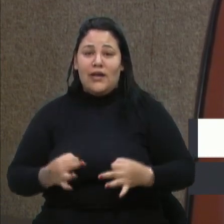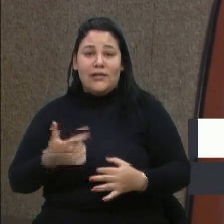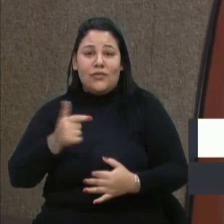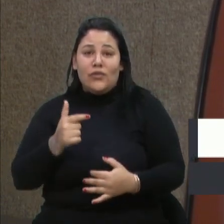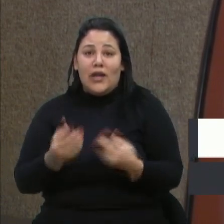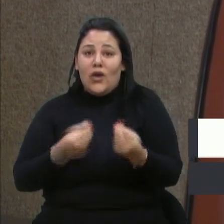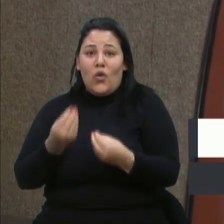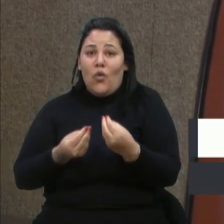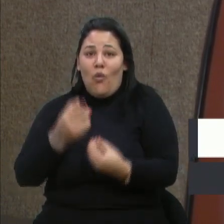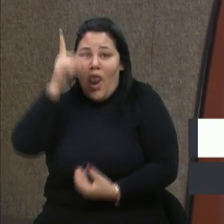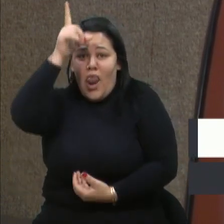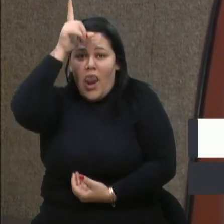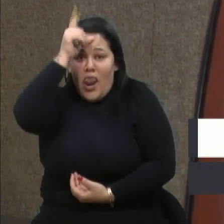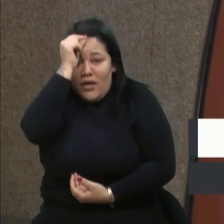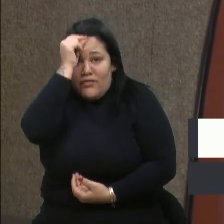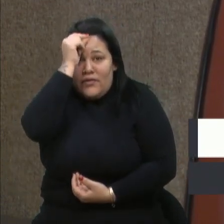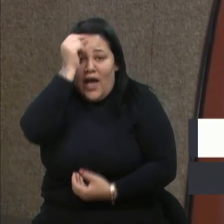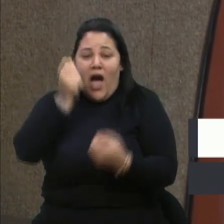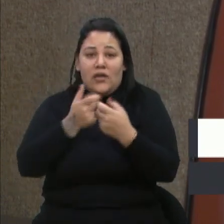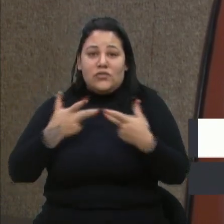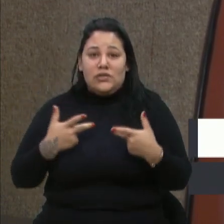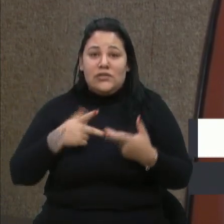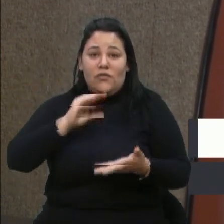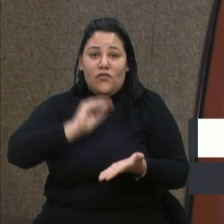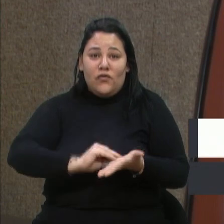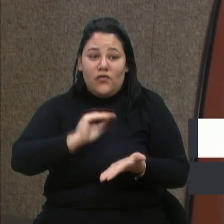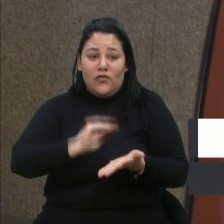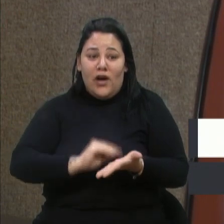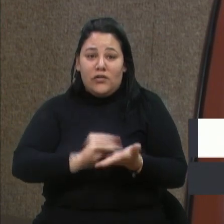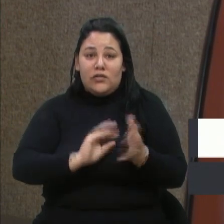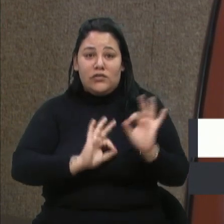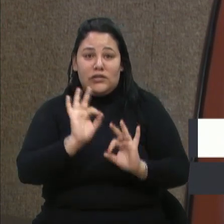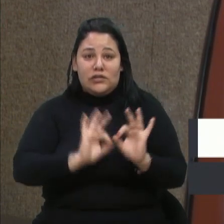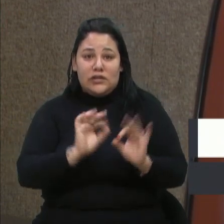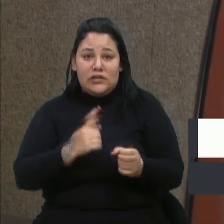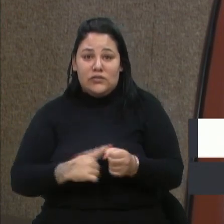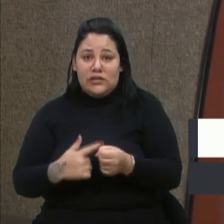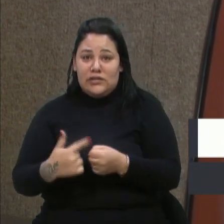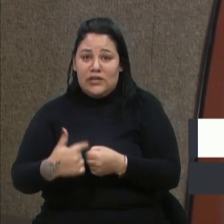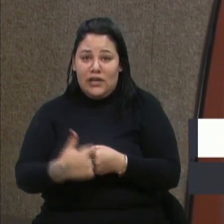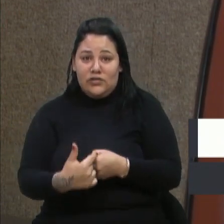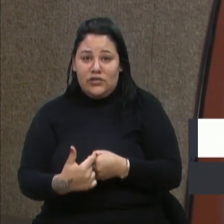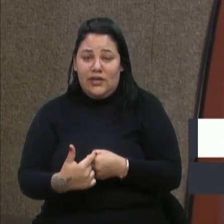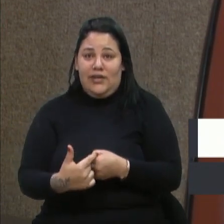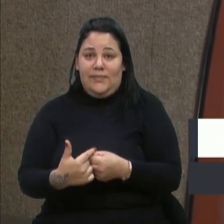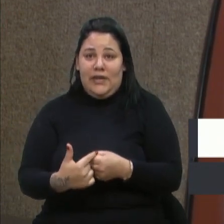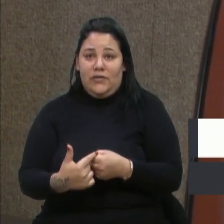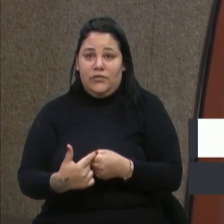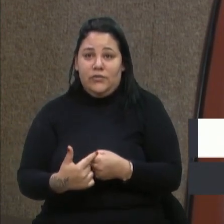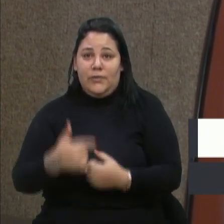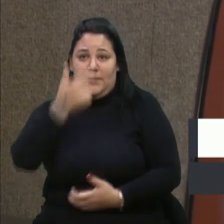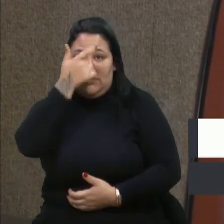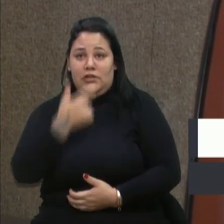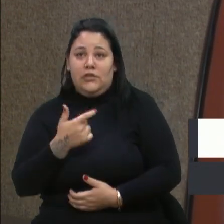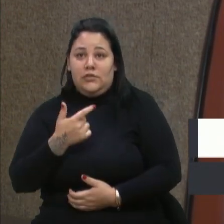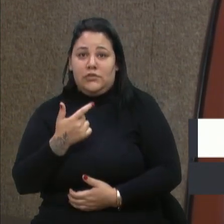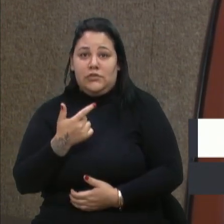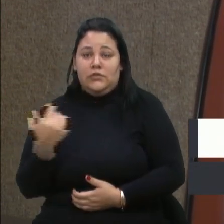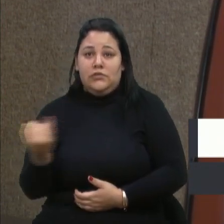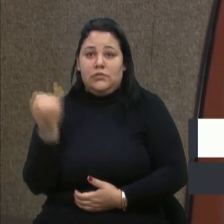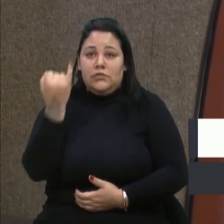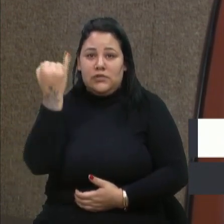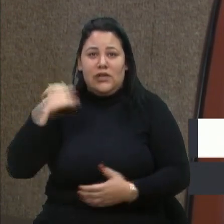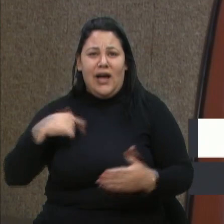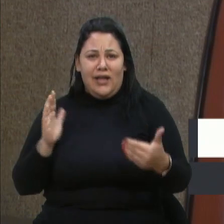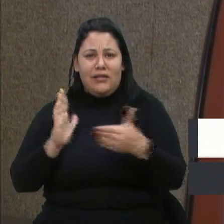trânsito. Então, falta um planejamento de cidade. Eu acho que é muito importante, até vai ter agora o estudo de mobilidade urbana, acho que entrego em